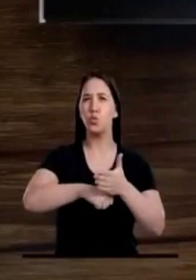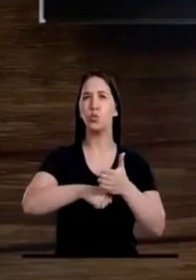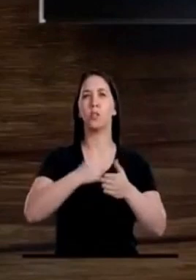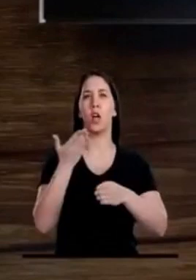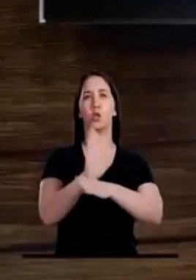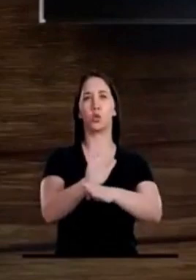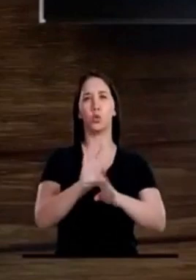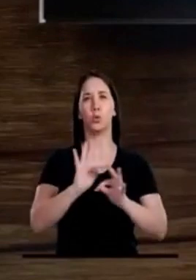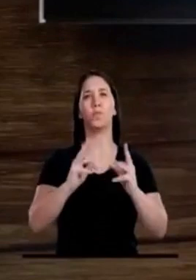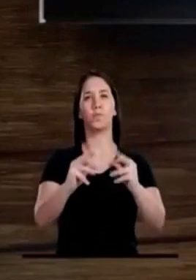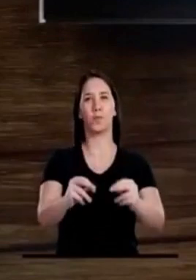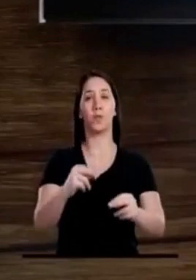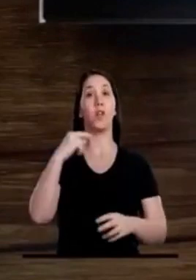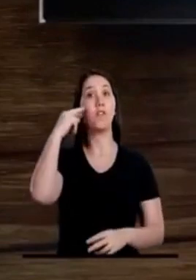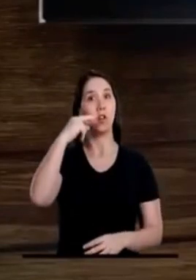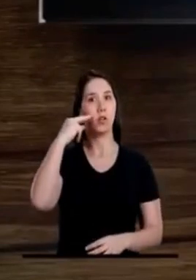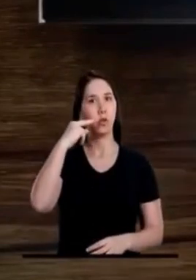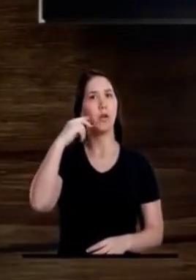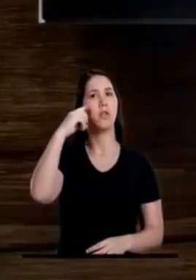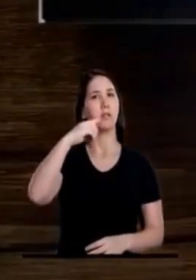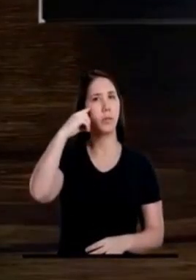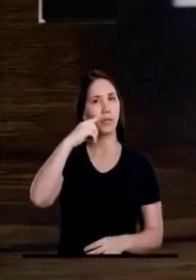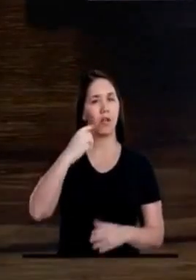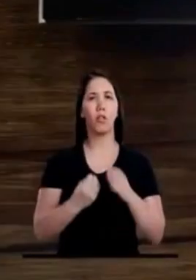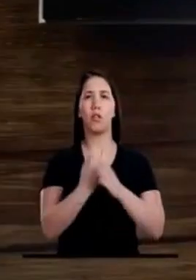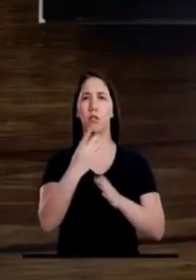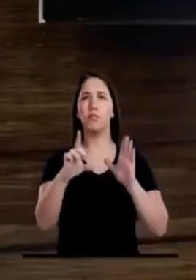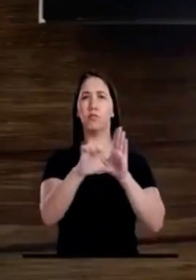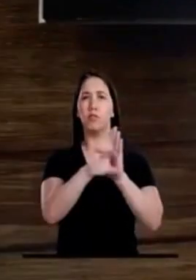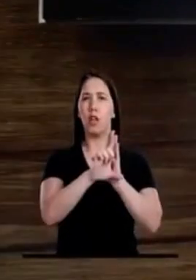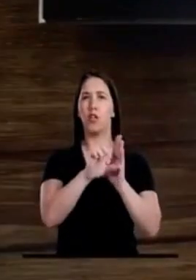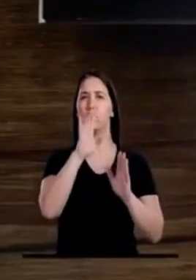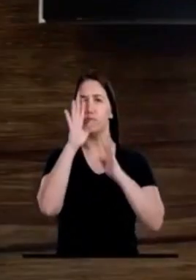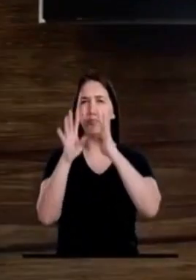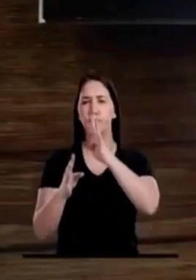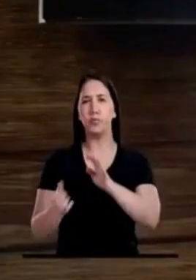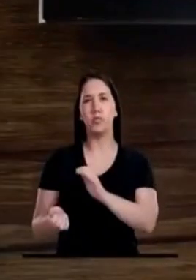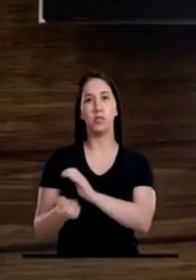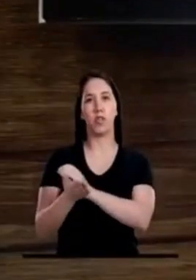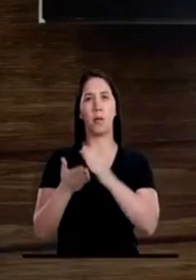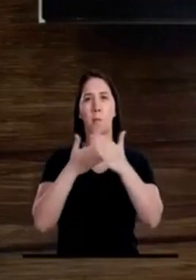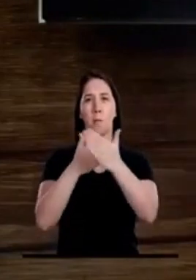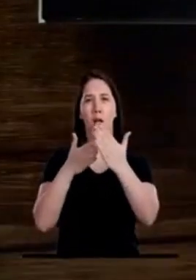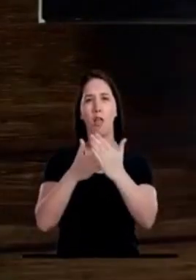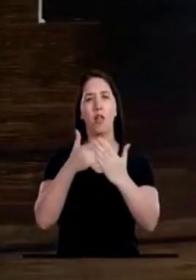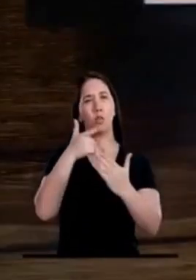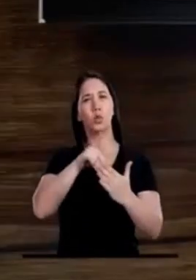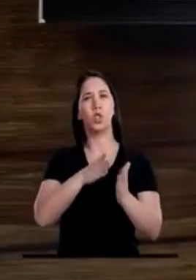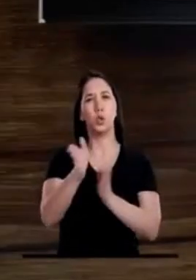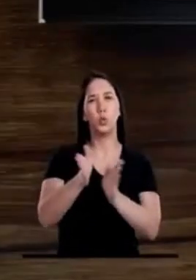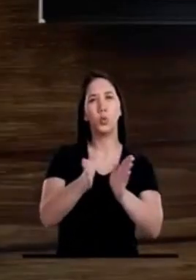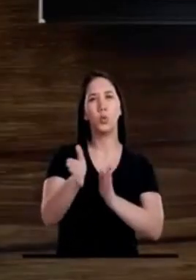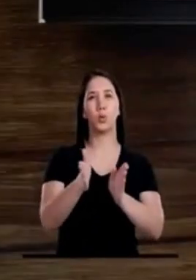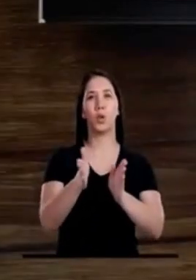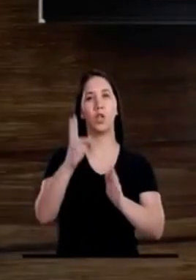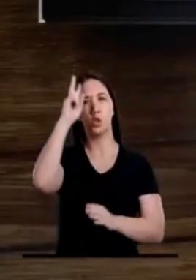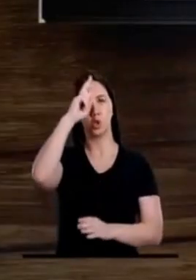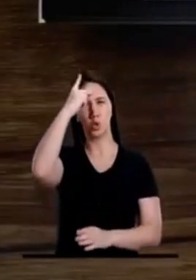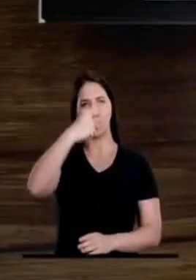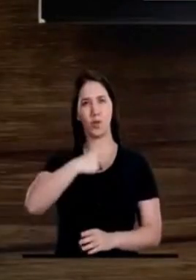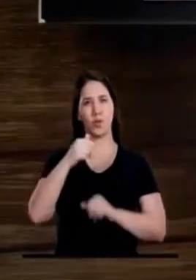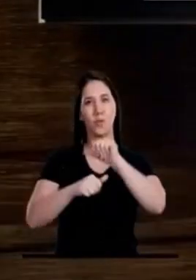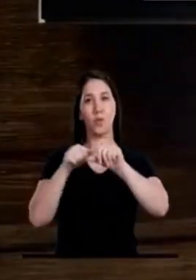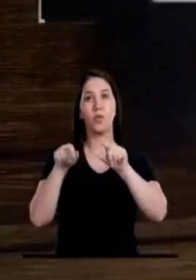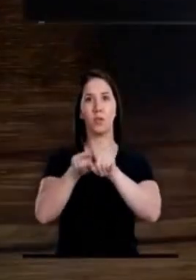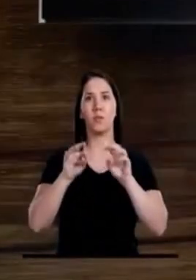todos foi vereadora e deputada criou leis denunciou esquemas derrubou barreiras mudou sua história ea de muita